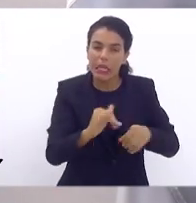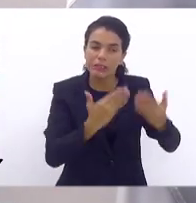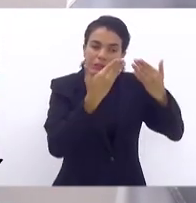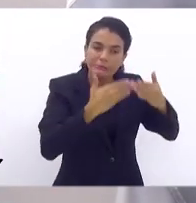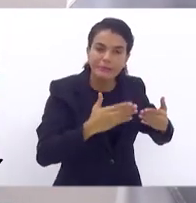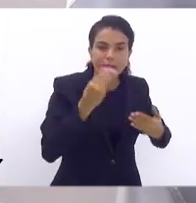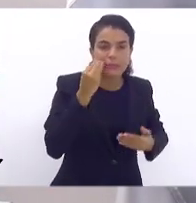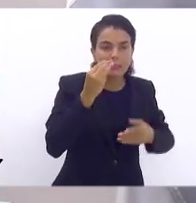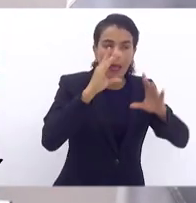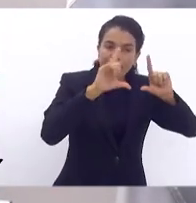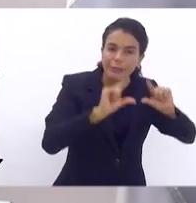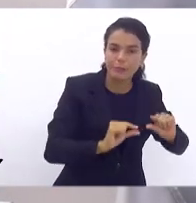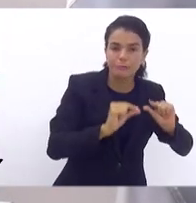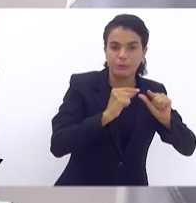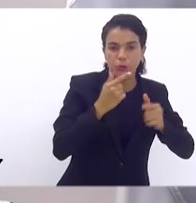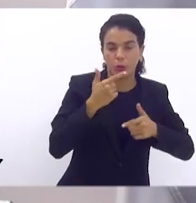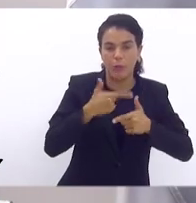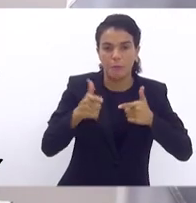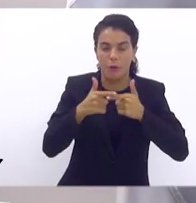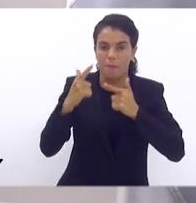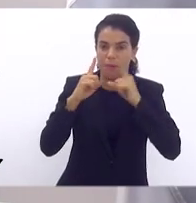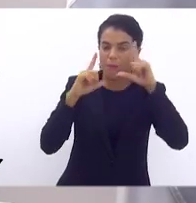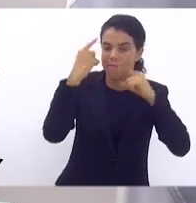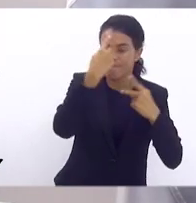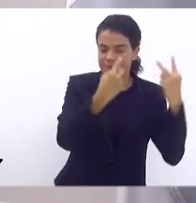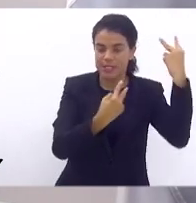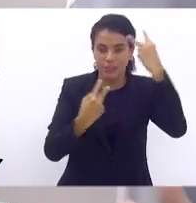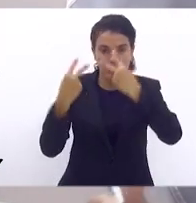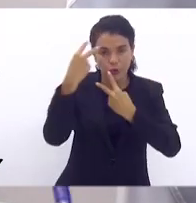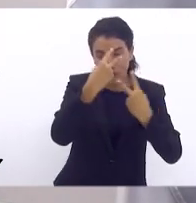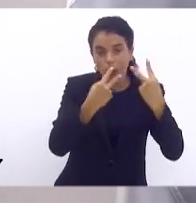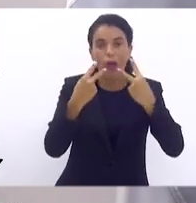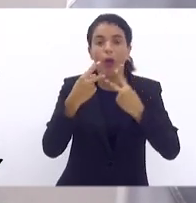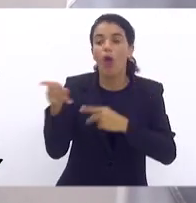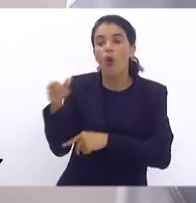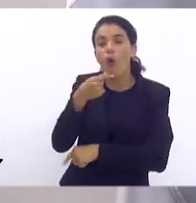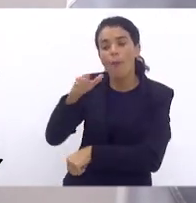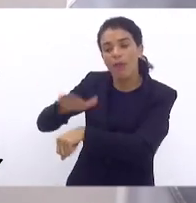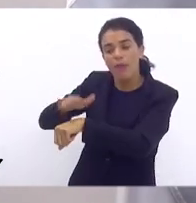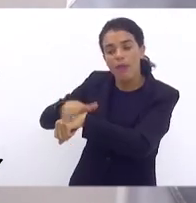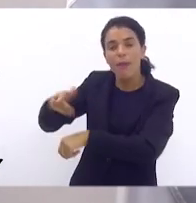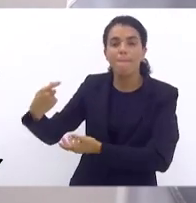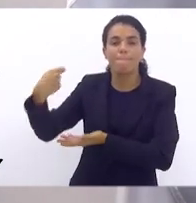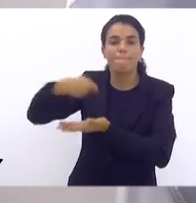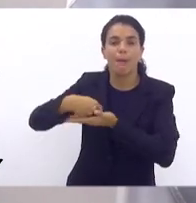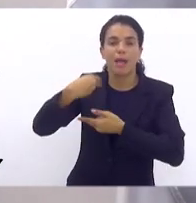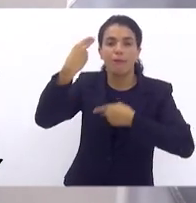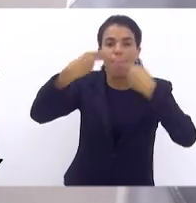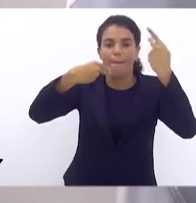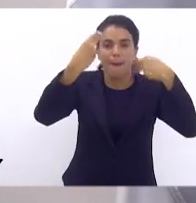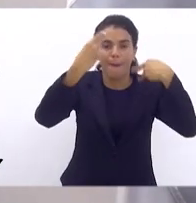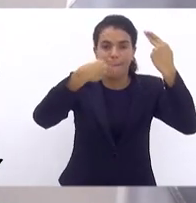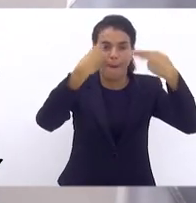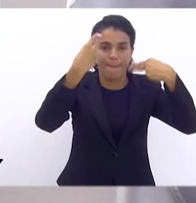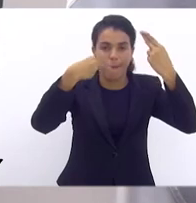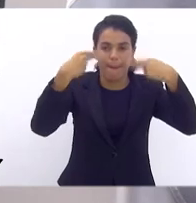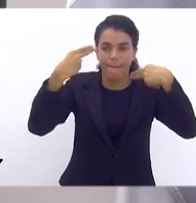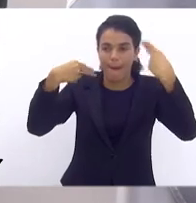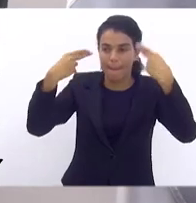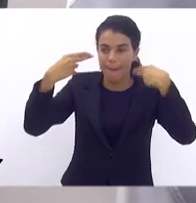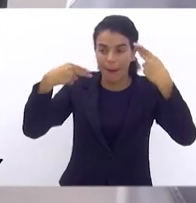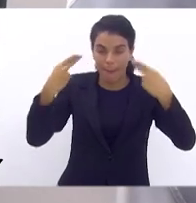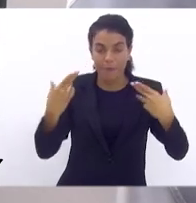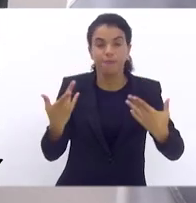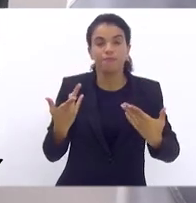buscado também a possibilidade desse homem arcar com a cirurgia plástica daquela mulher Então eu queria que na sua